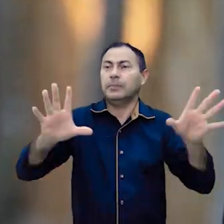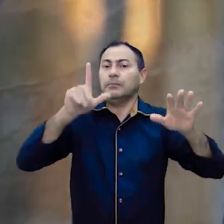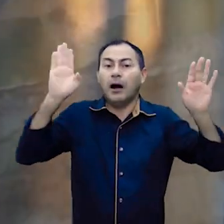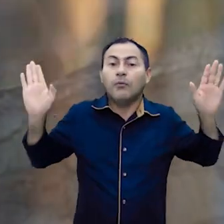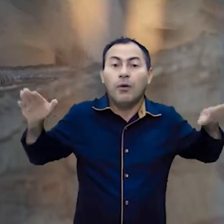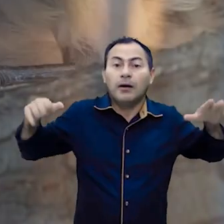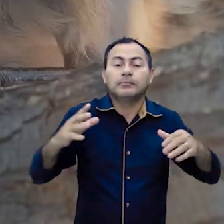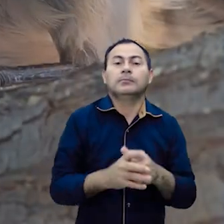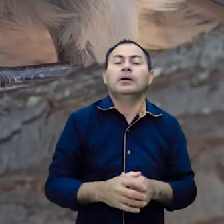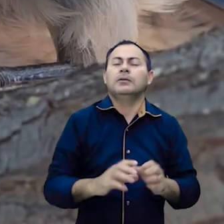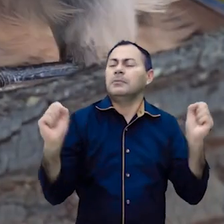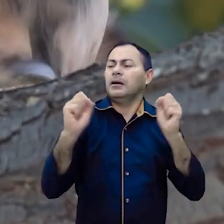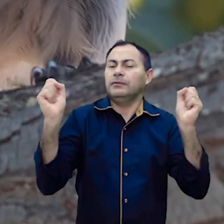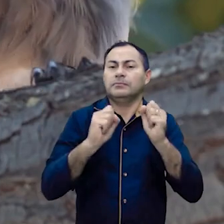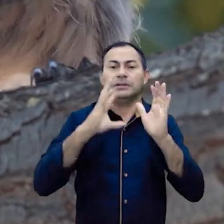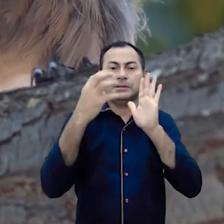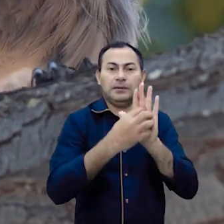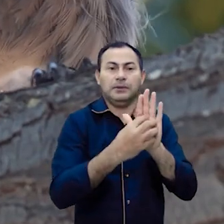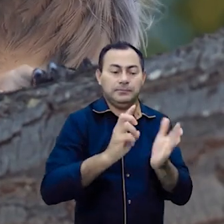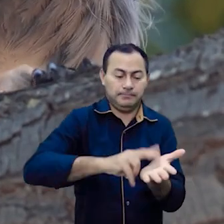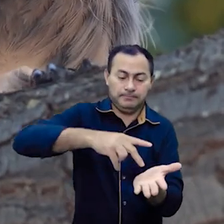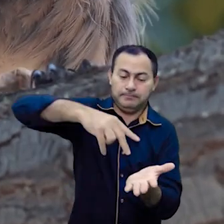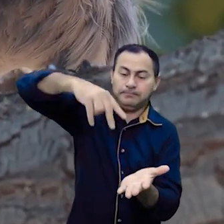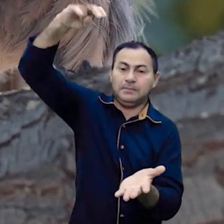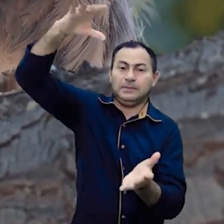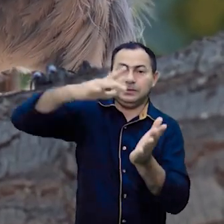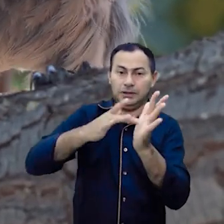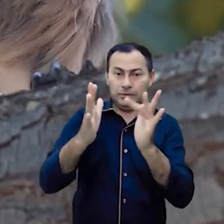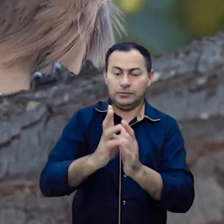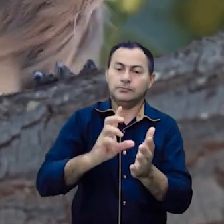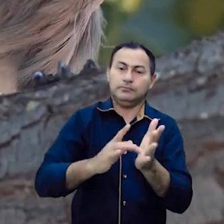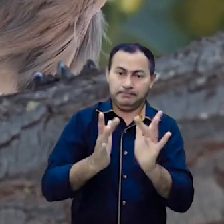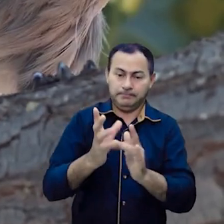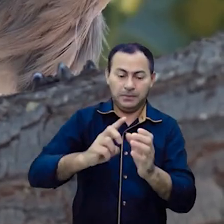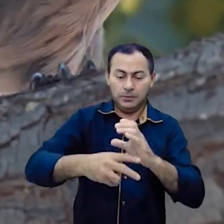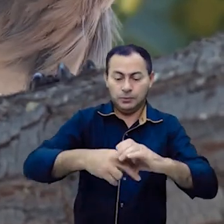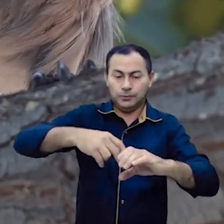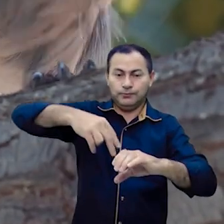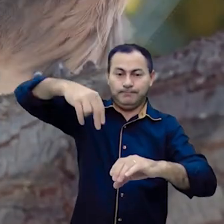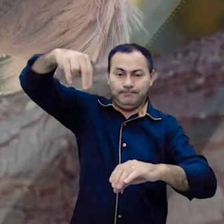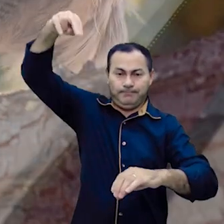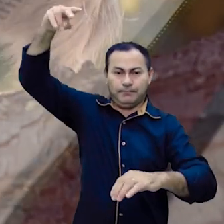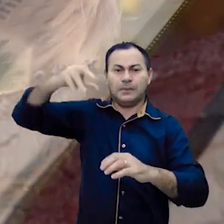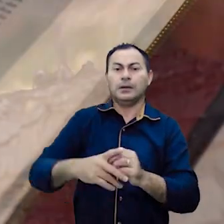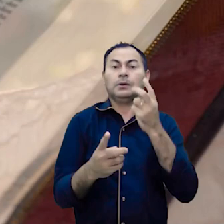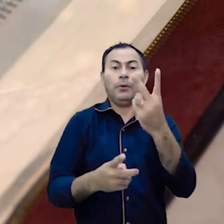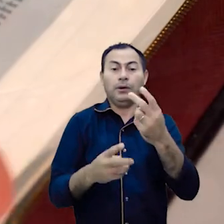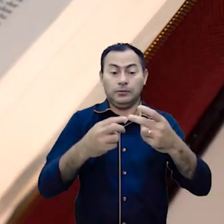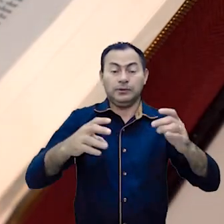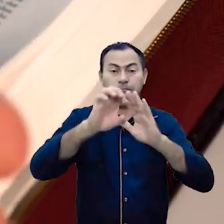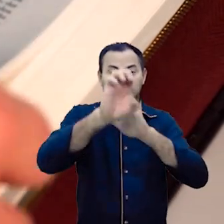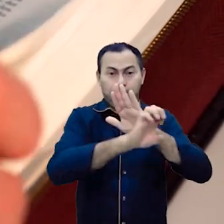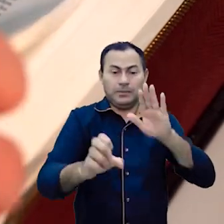sendo depois liberto para voar é um maravilhoso símbolo da Ressurreição de Jesus Cristo a dois fatores que